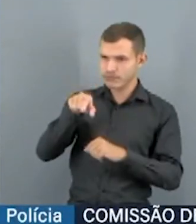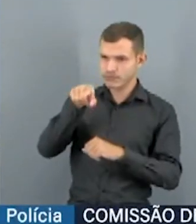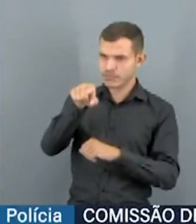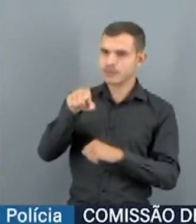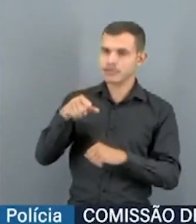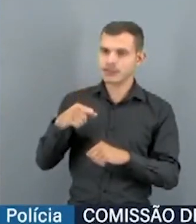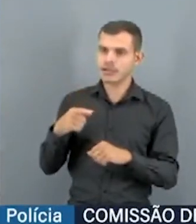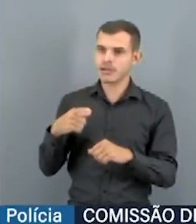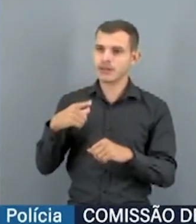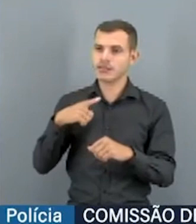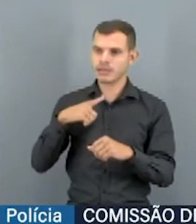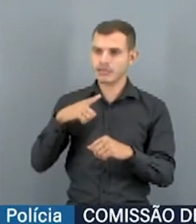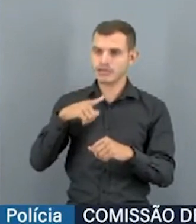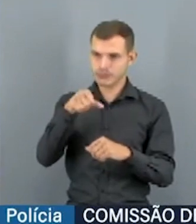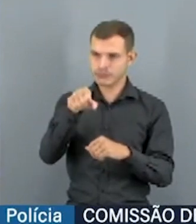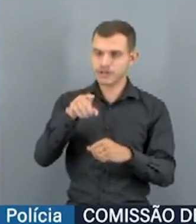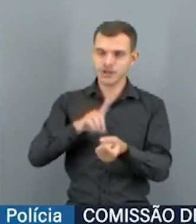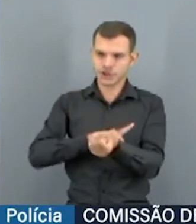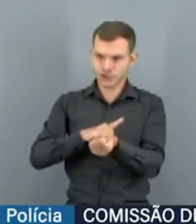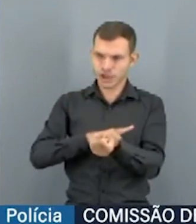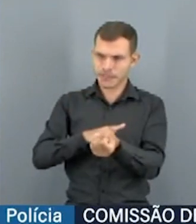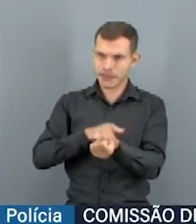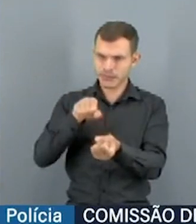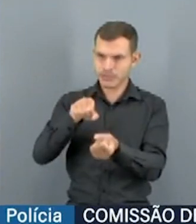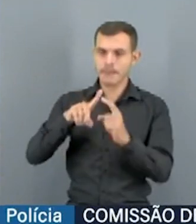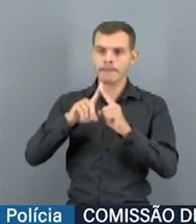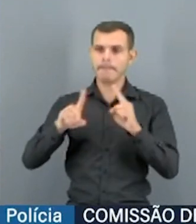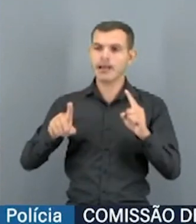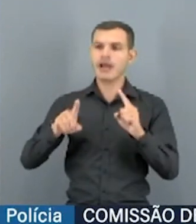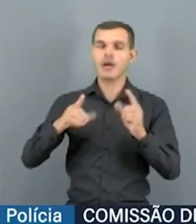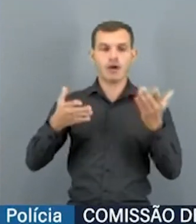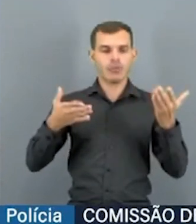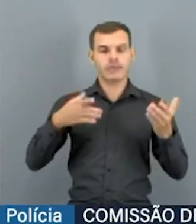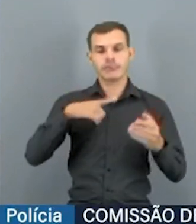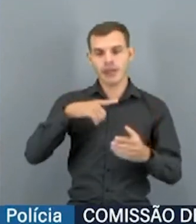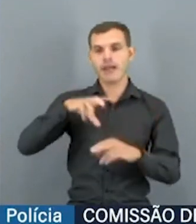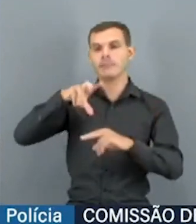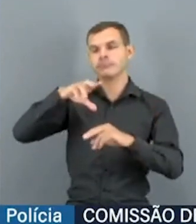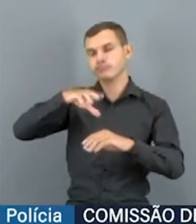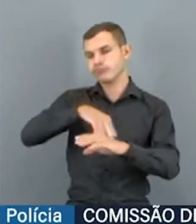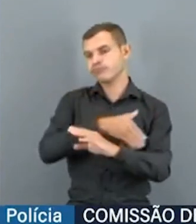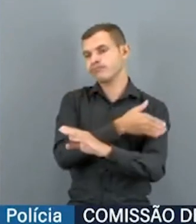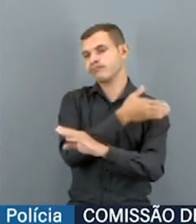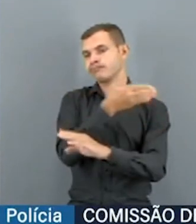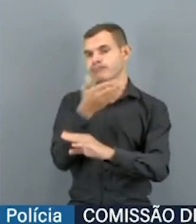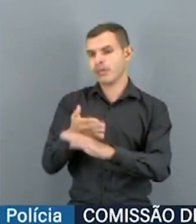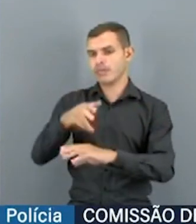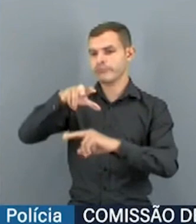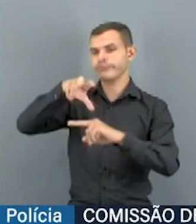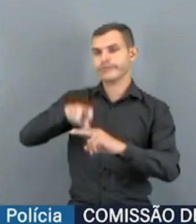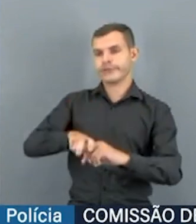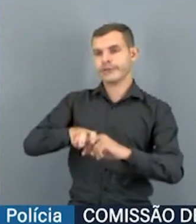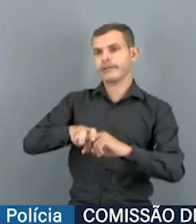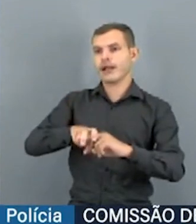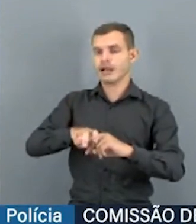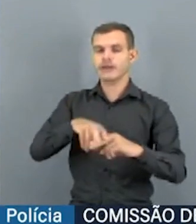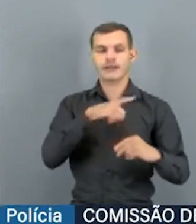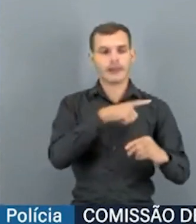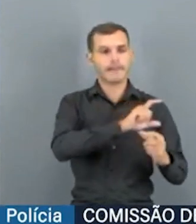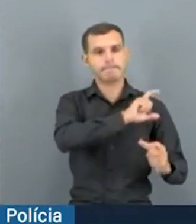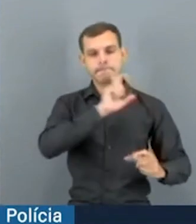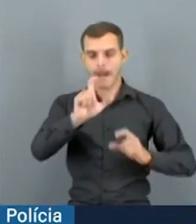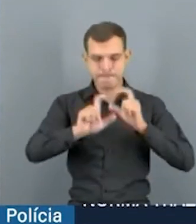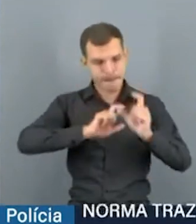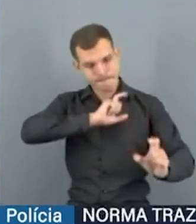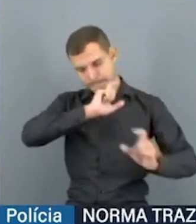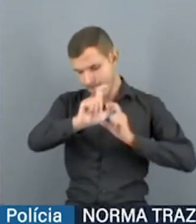inteiro sendo acusado de bandido. O senhor não é bandido. O senhor é um homem amado. E vou lhe lembrar uma coisa. Metade do